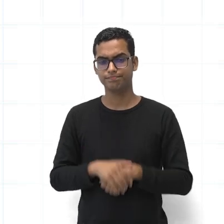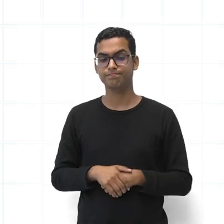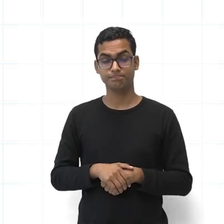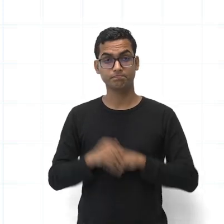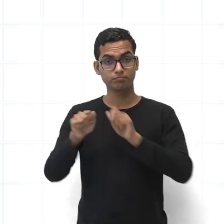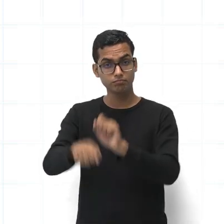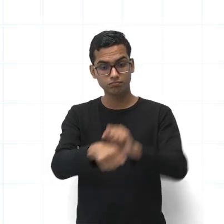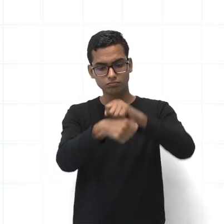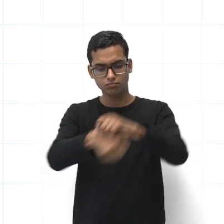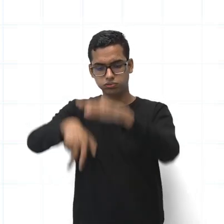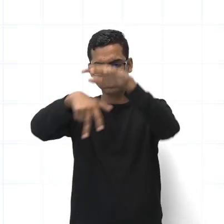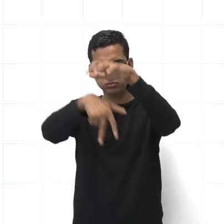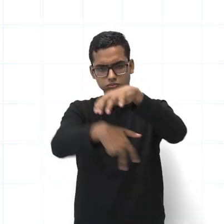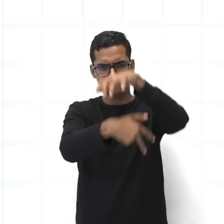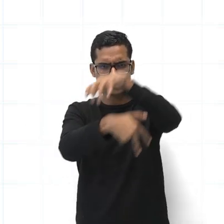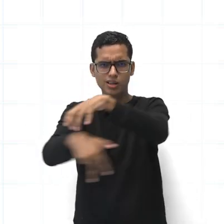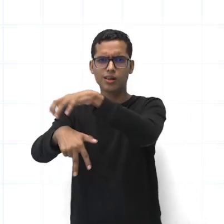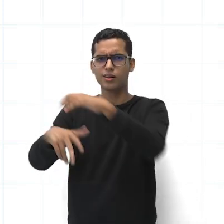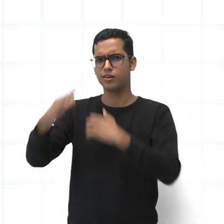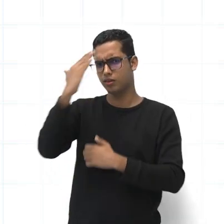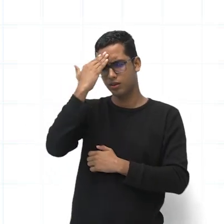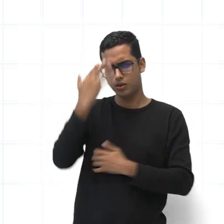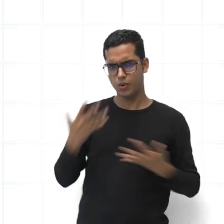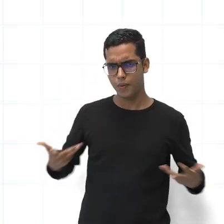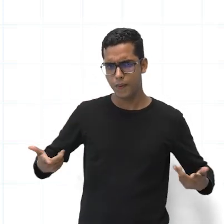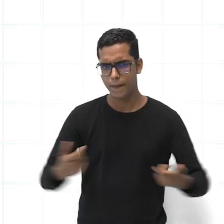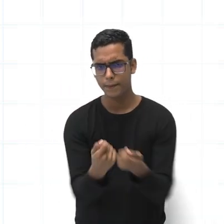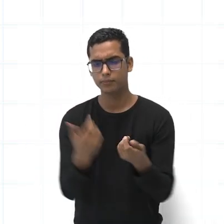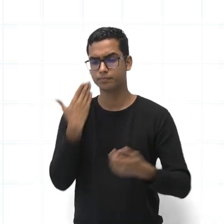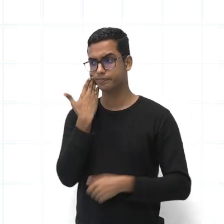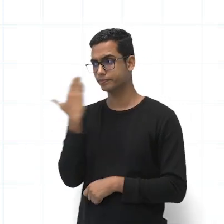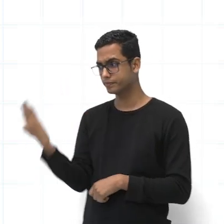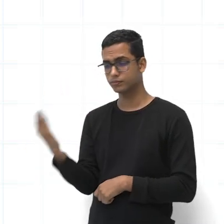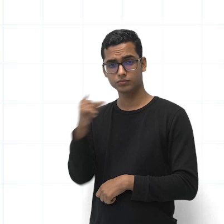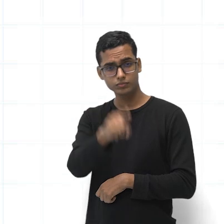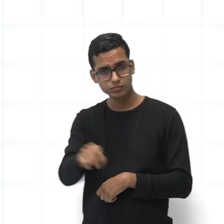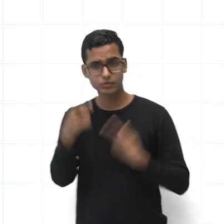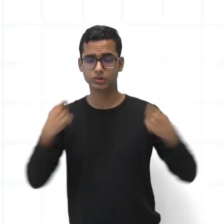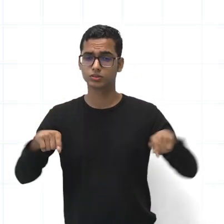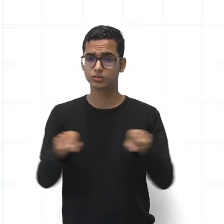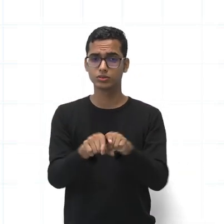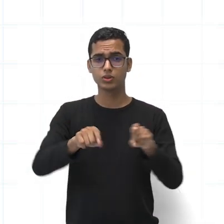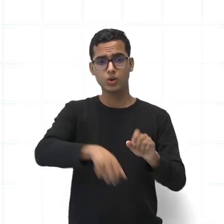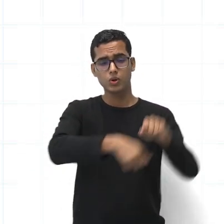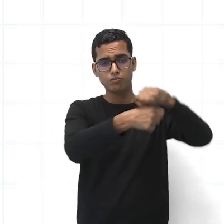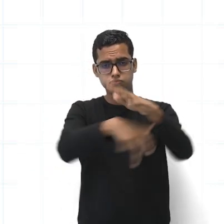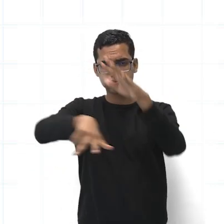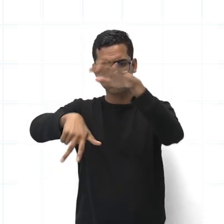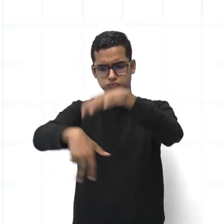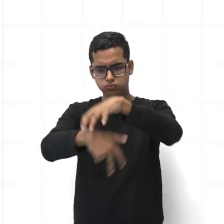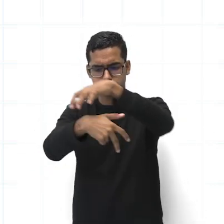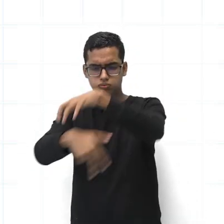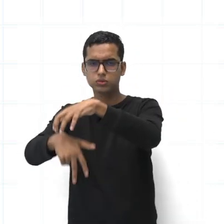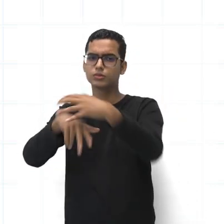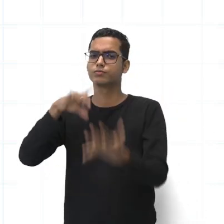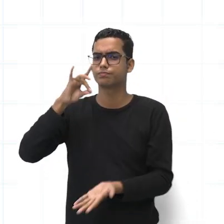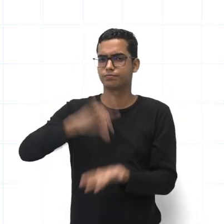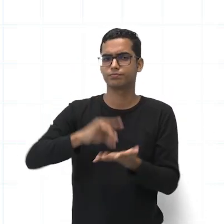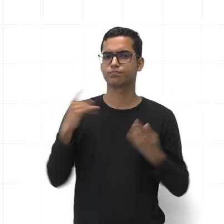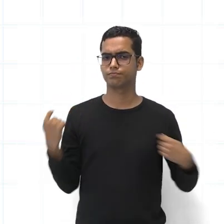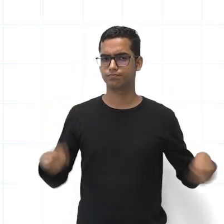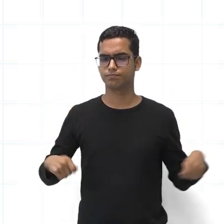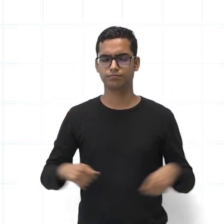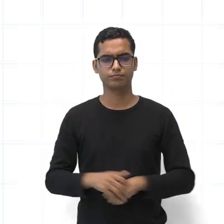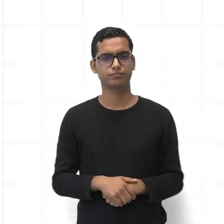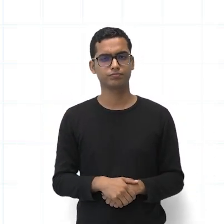a expertise de um atleta profissional desta modalidade, você tem que ter saltado bastante,